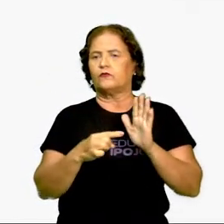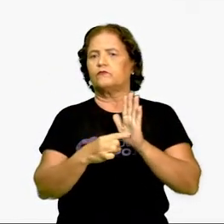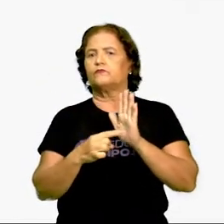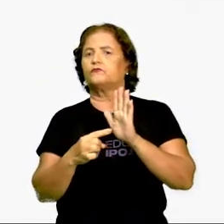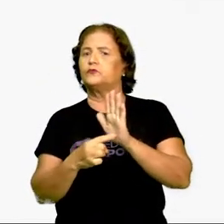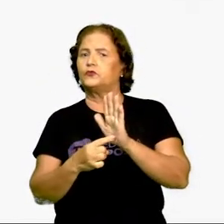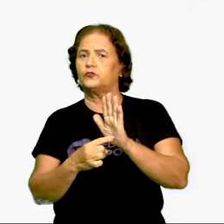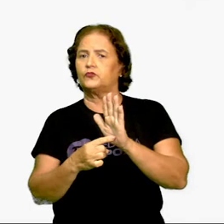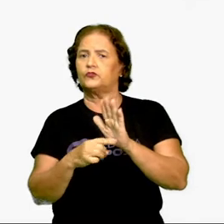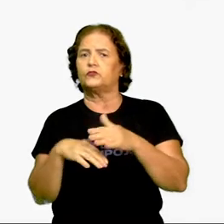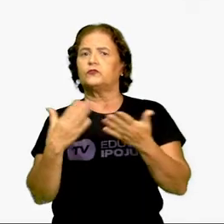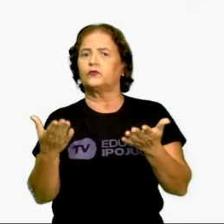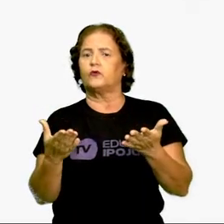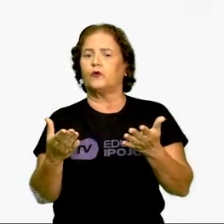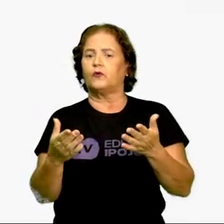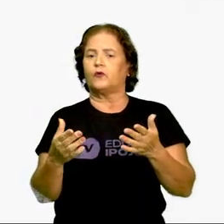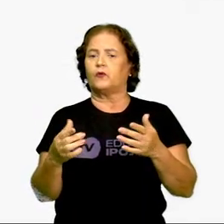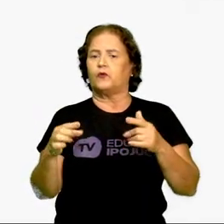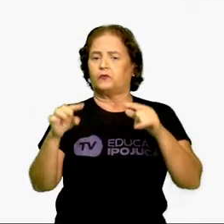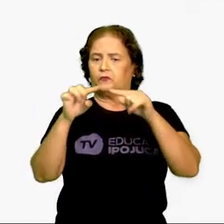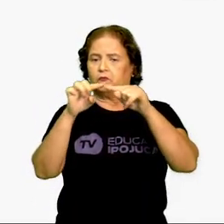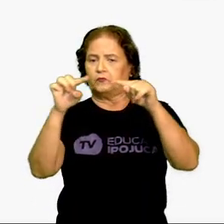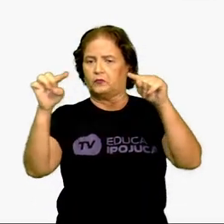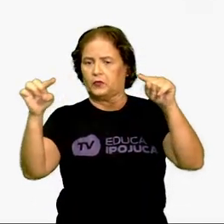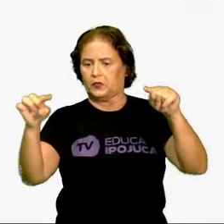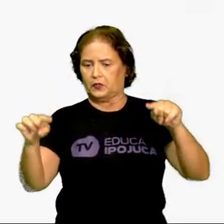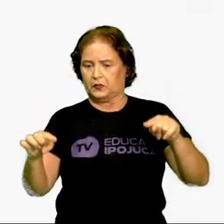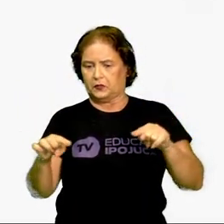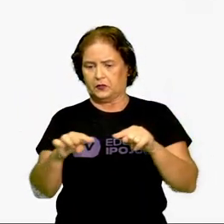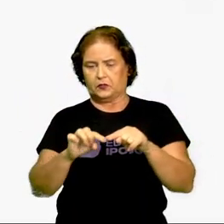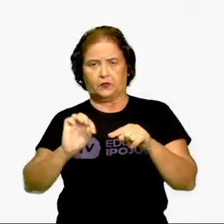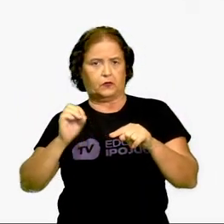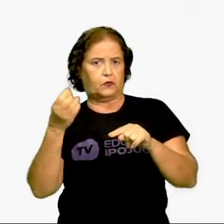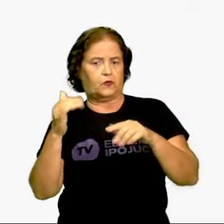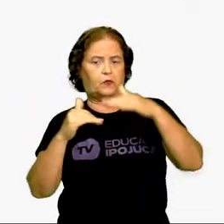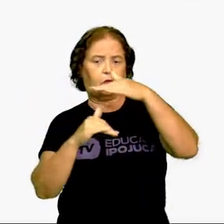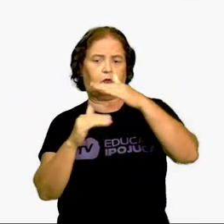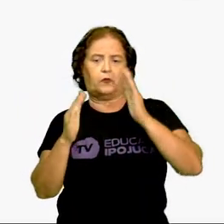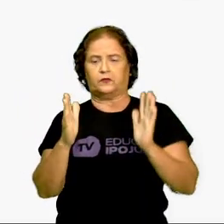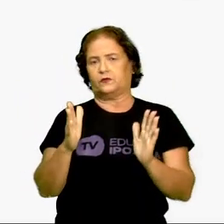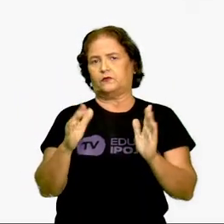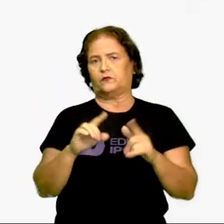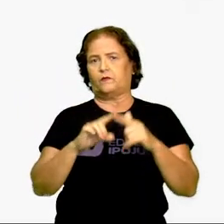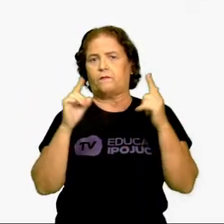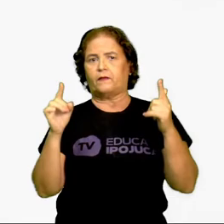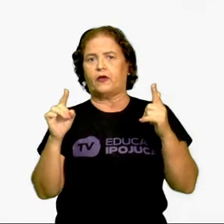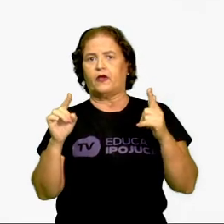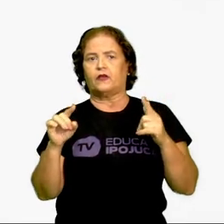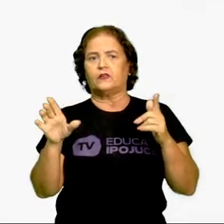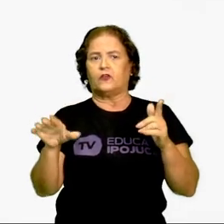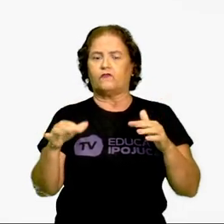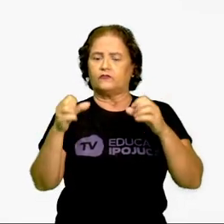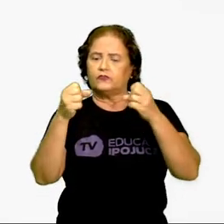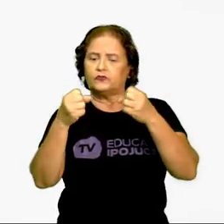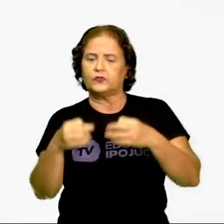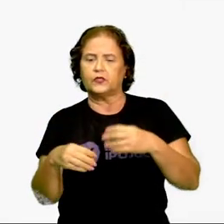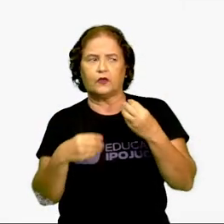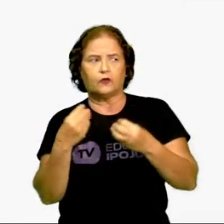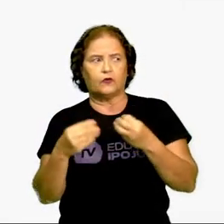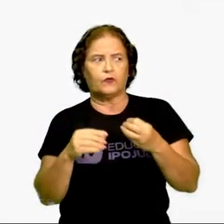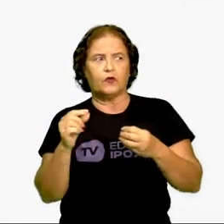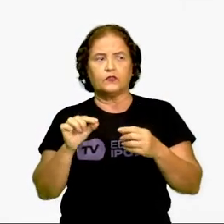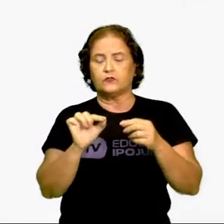específica, nem é retângulo, nem é quadrado. Mas a gente pode fazer ali um macetezinho. Note que se eu colocar uma linha